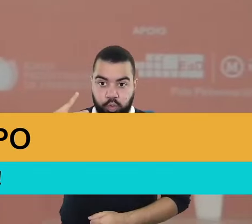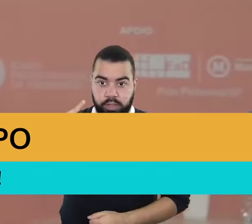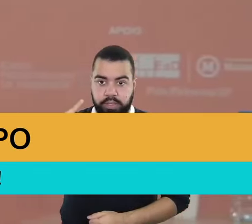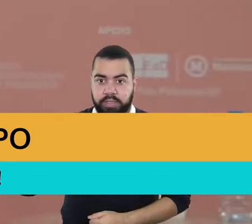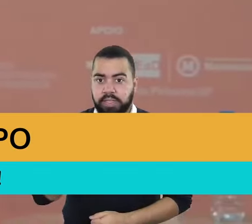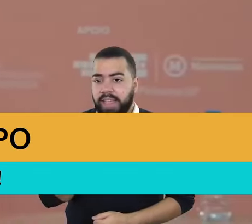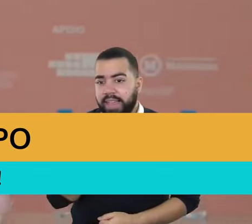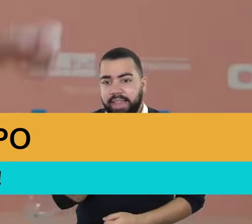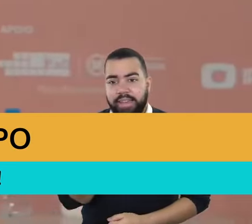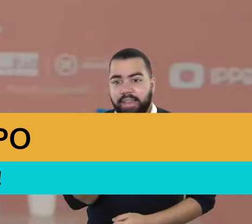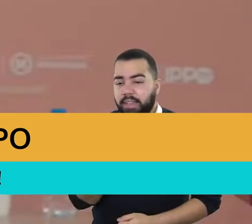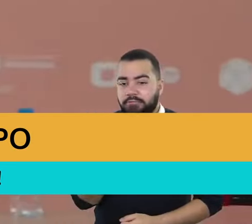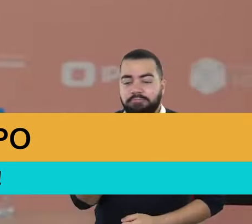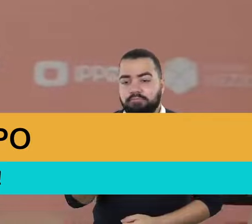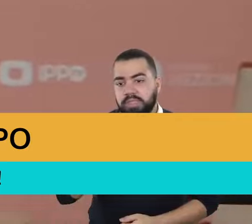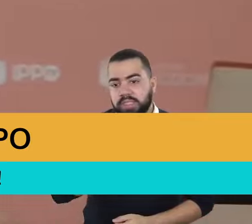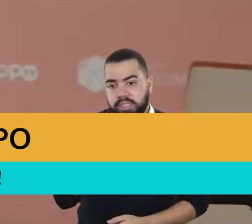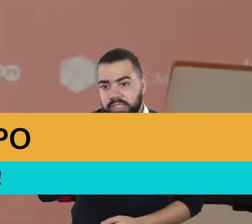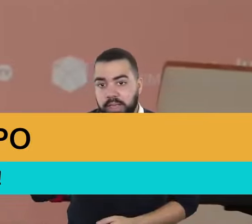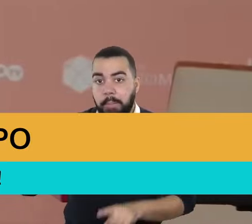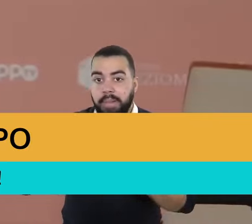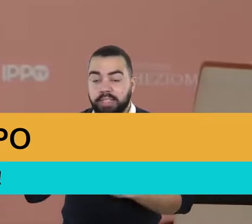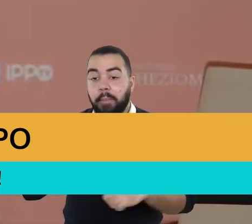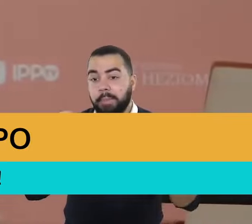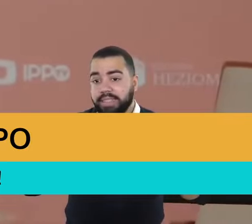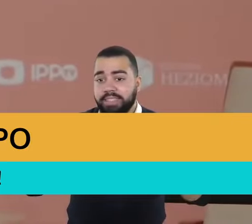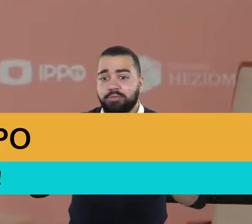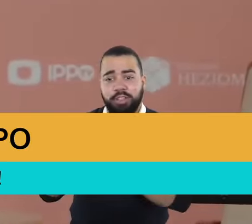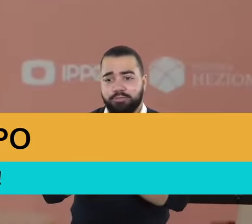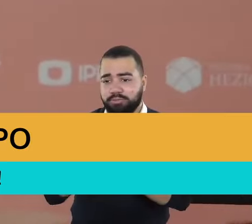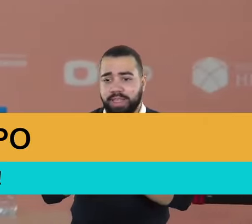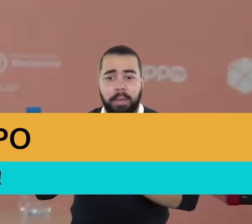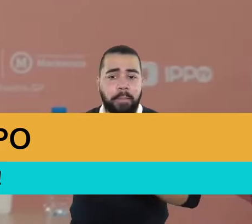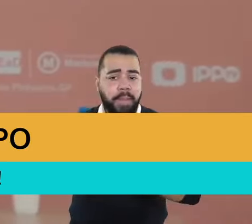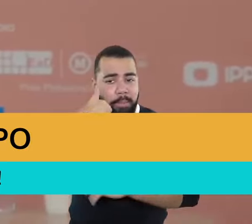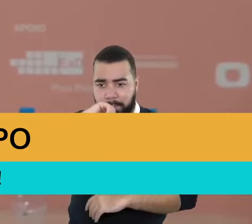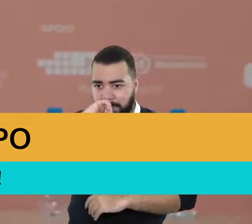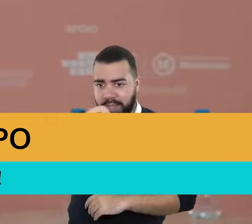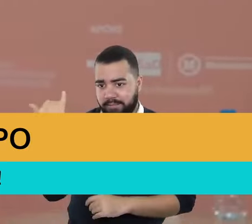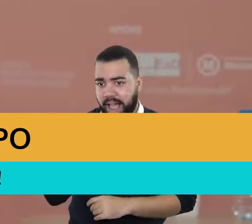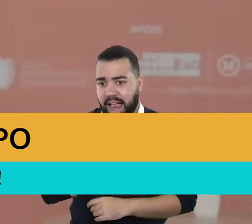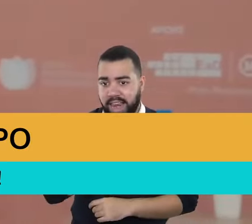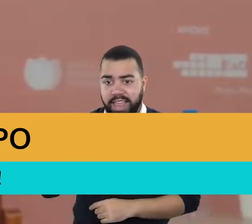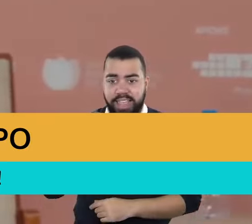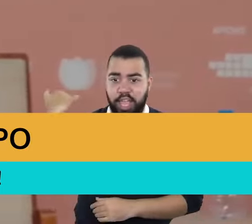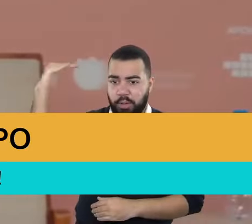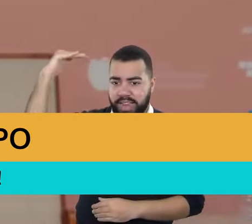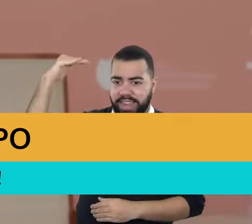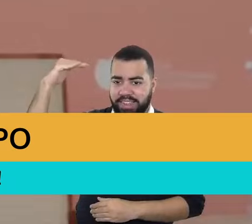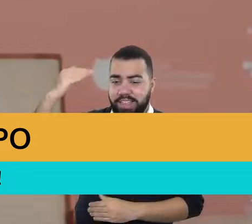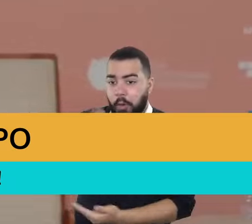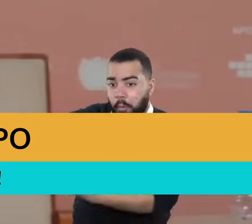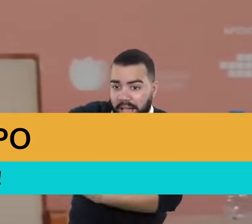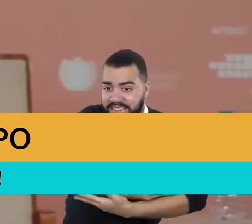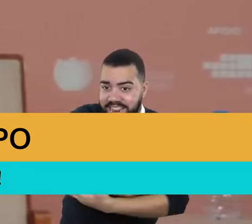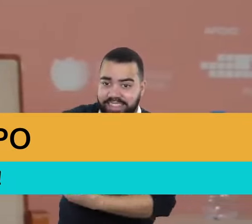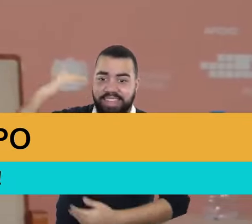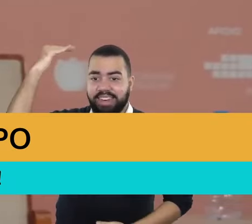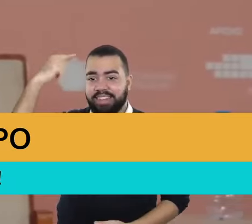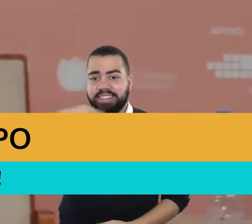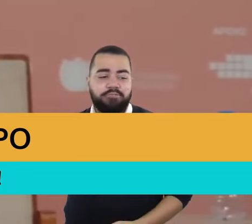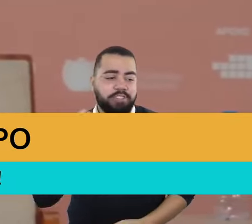faço quase nada sozinha. A minha mãe fala que eu sou um bebê grande, ela fala às vezes para o pessoal, é minha criança grande, que eu não saio sozinha,